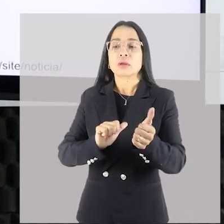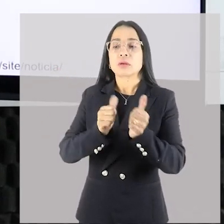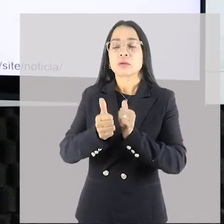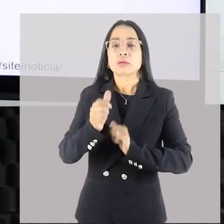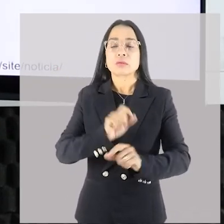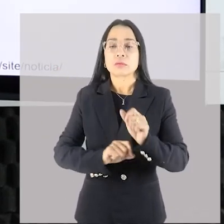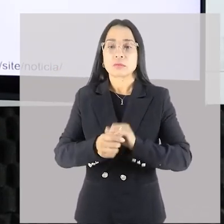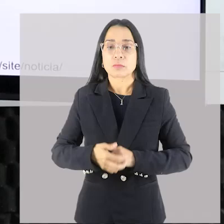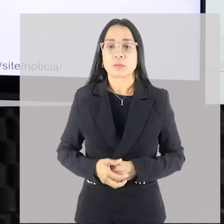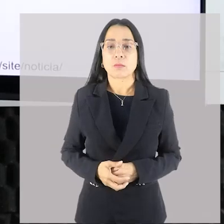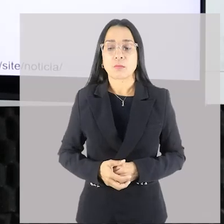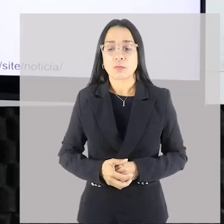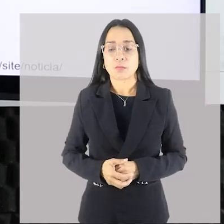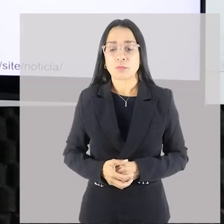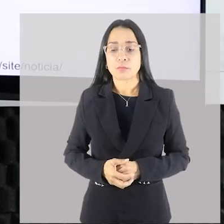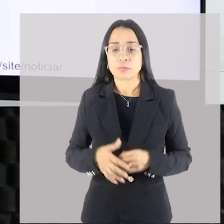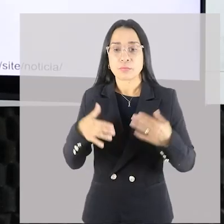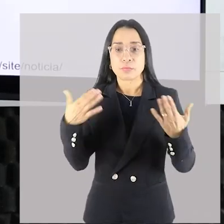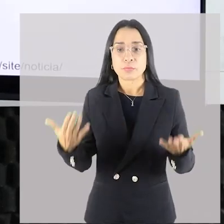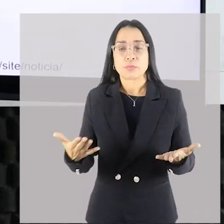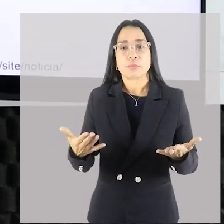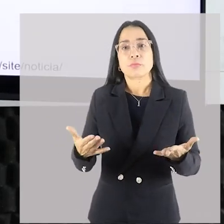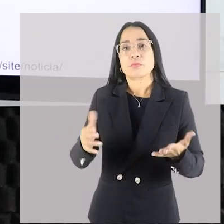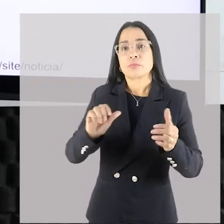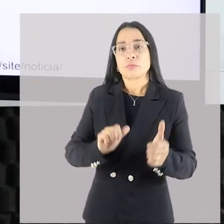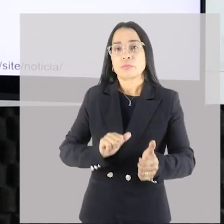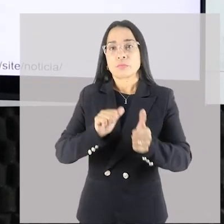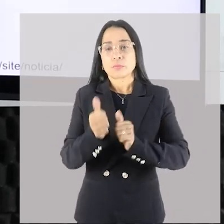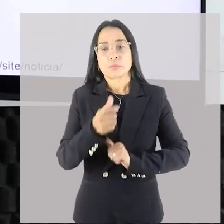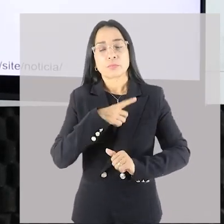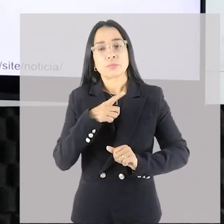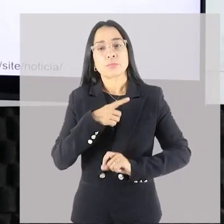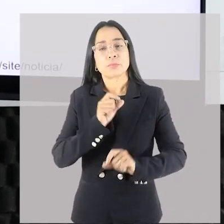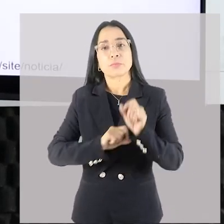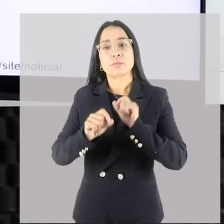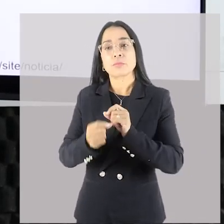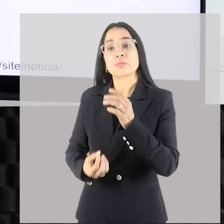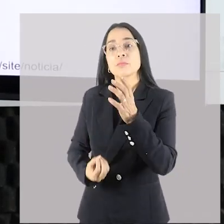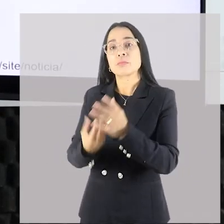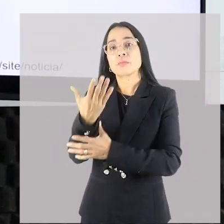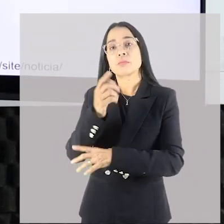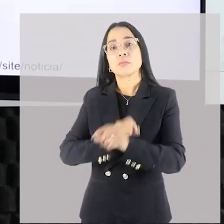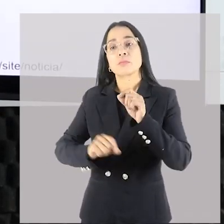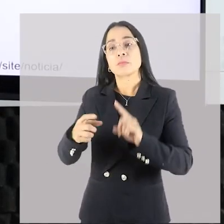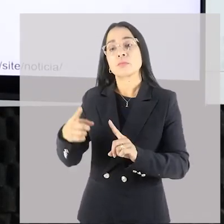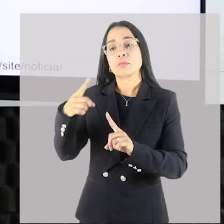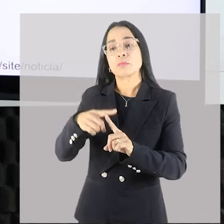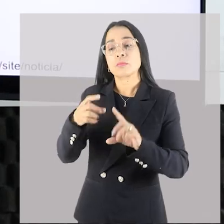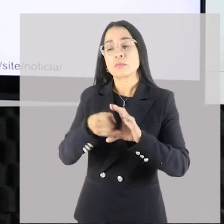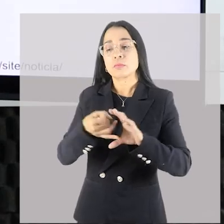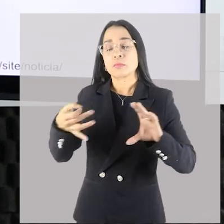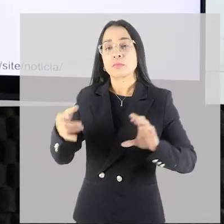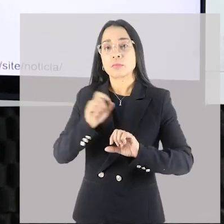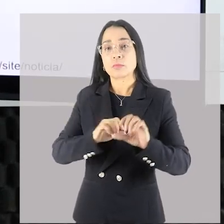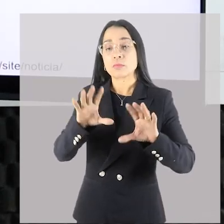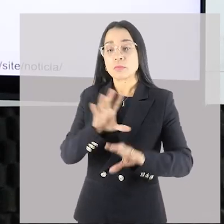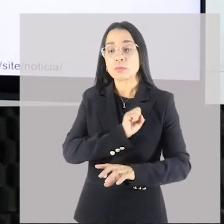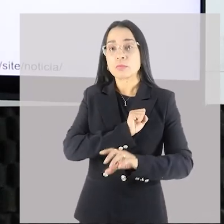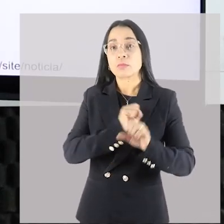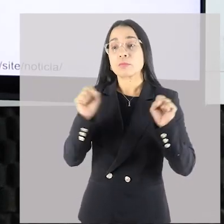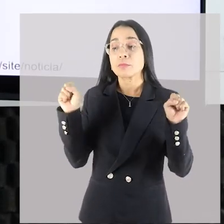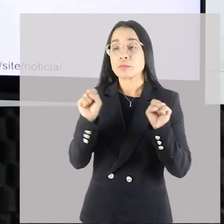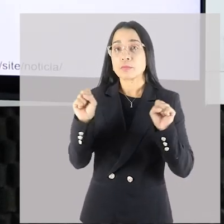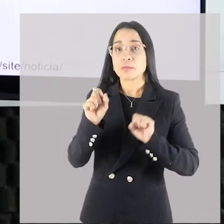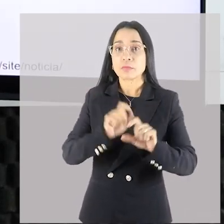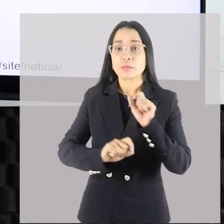jogos, certo? Então, esses jogos eles nasceram com esse caráter de adoração,